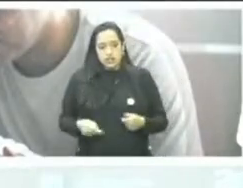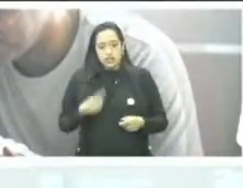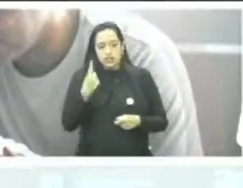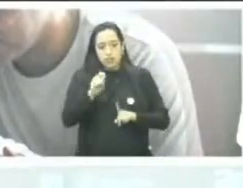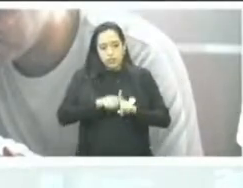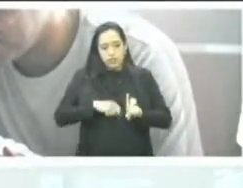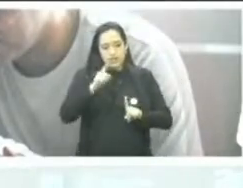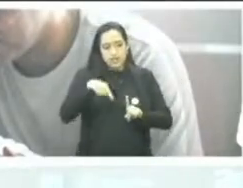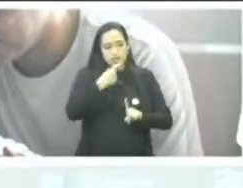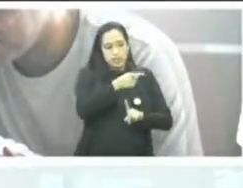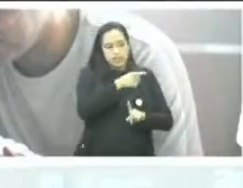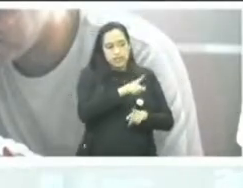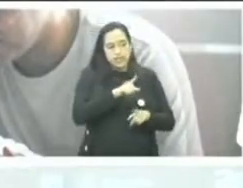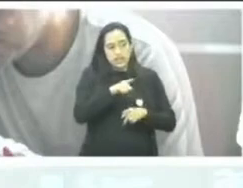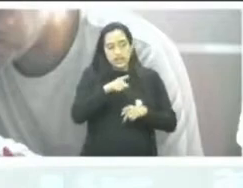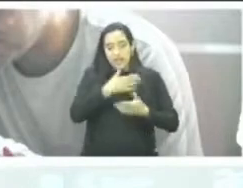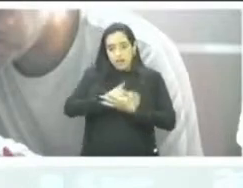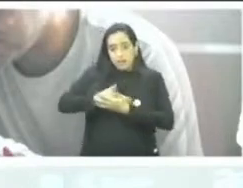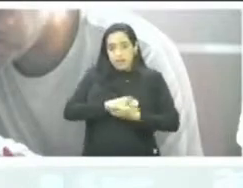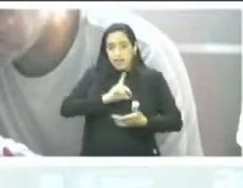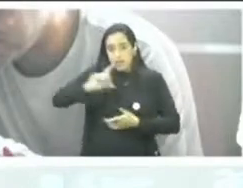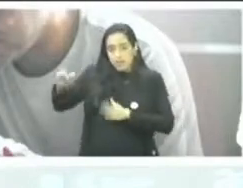que a Alice foi para casa.